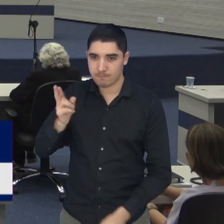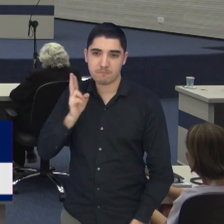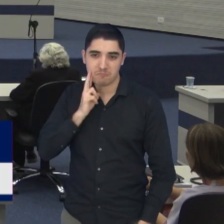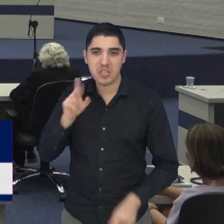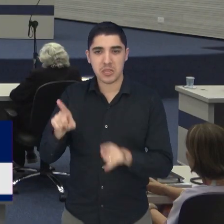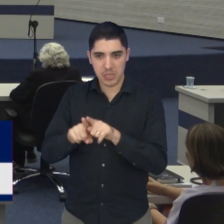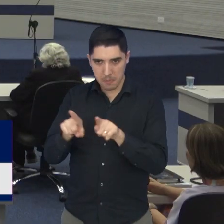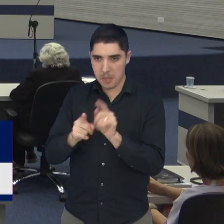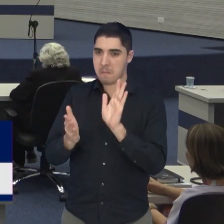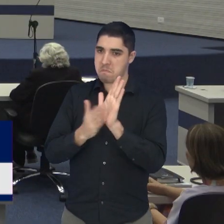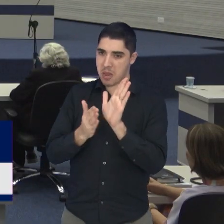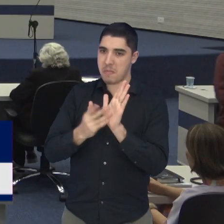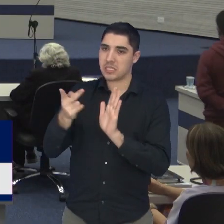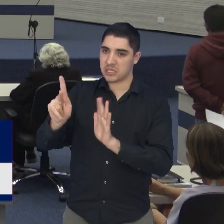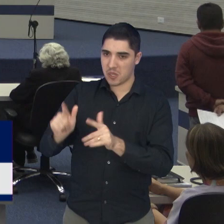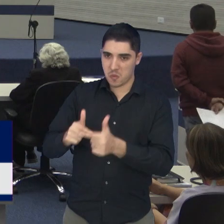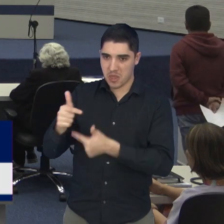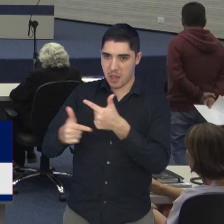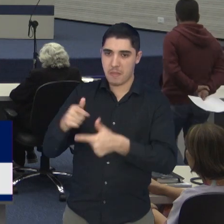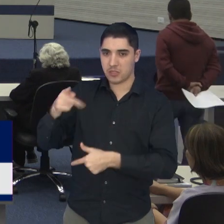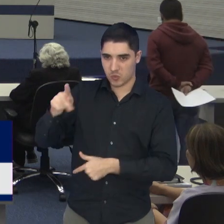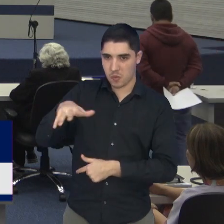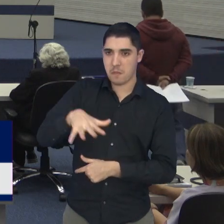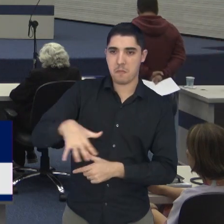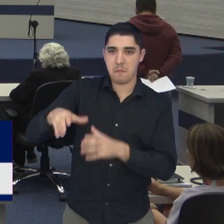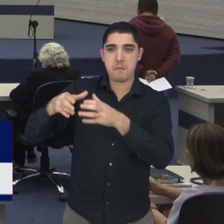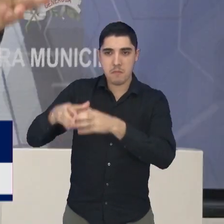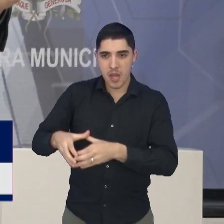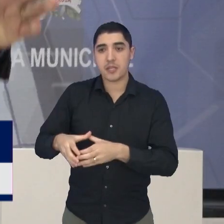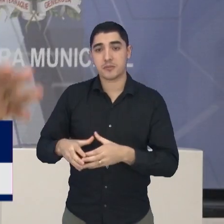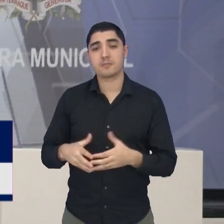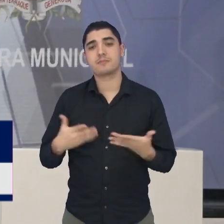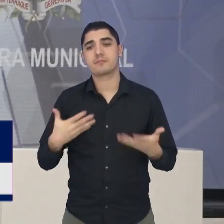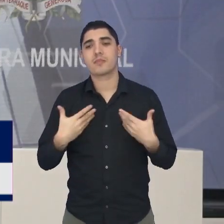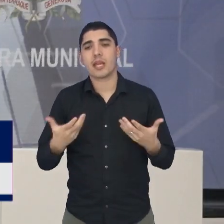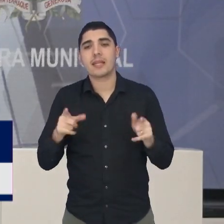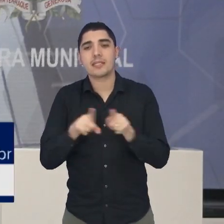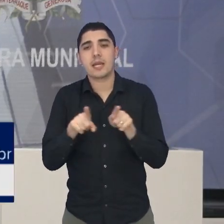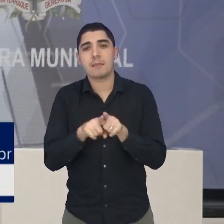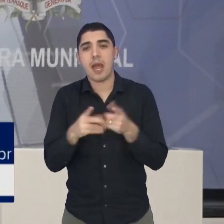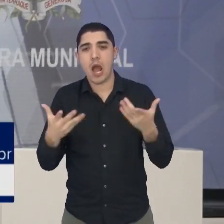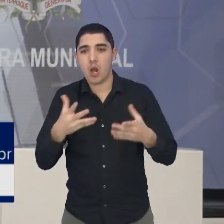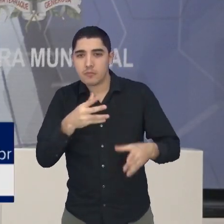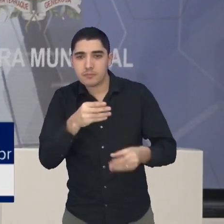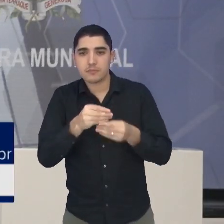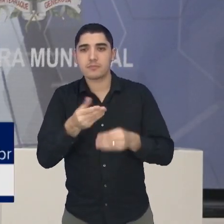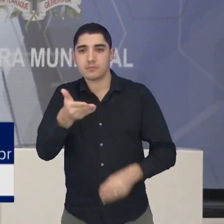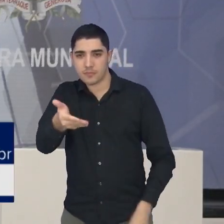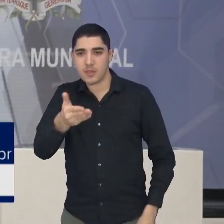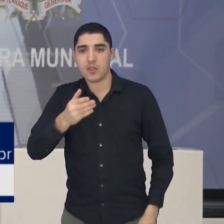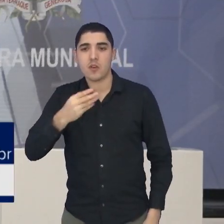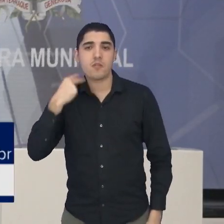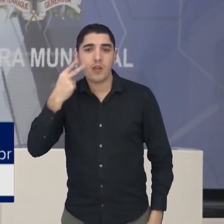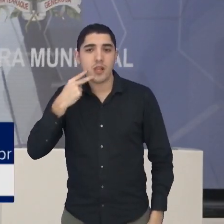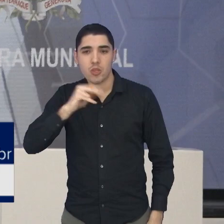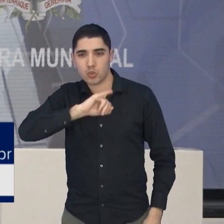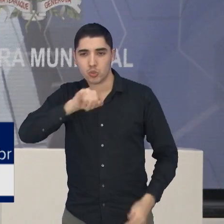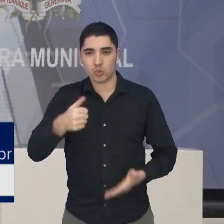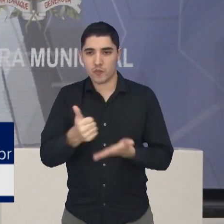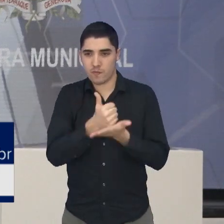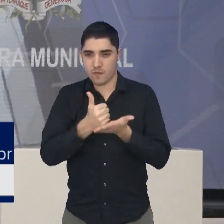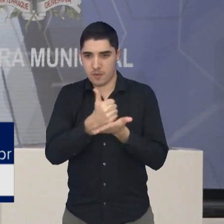tem feito, não só na sua região, mas em toda a cidade. Quero deixar aqui uma parte também para o nosso querido vereador Juninho da